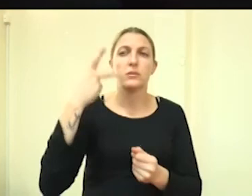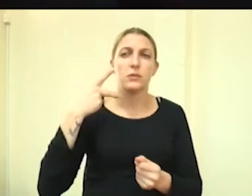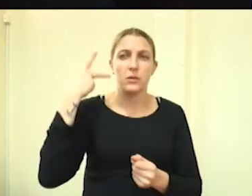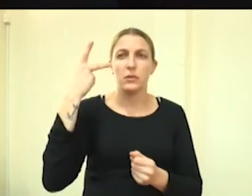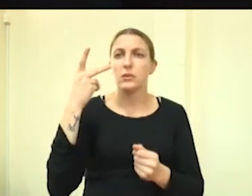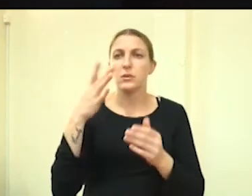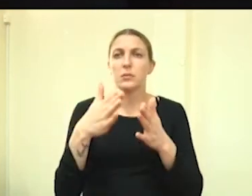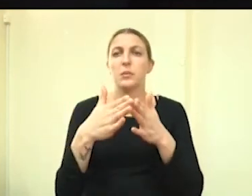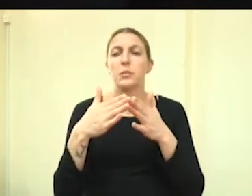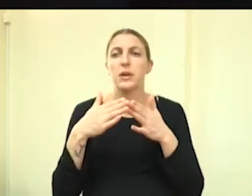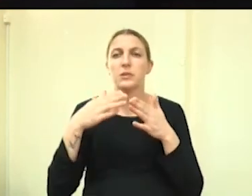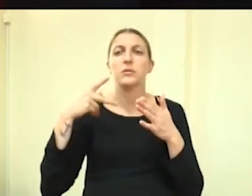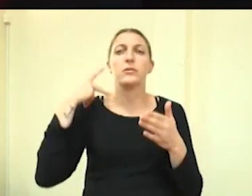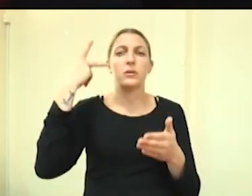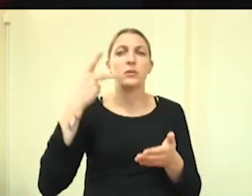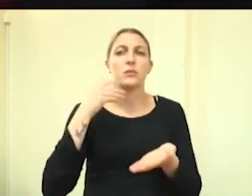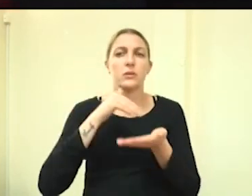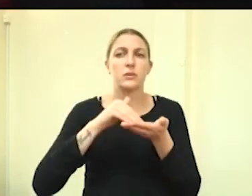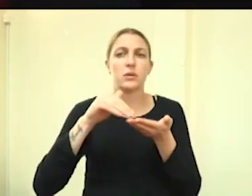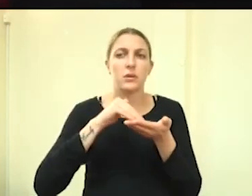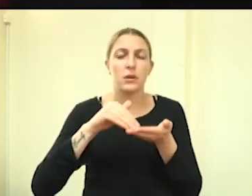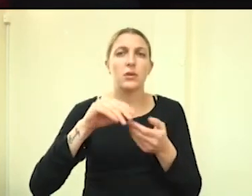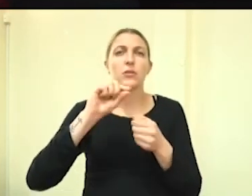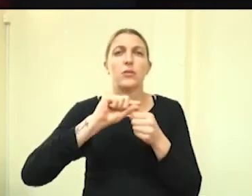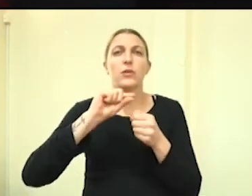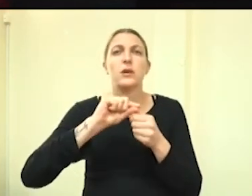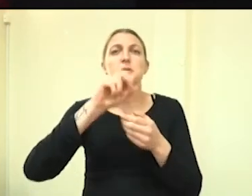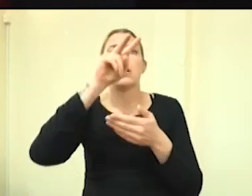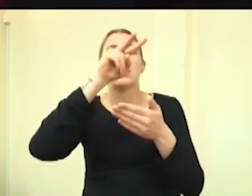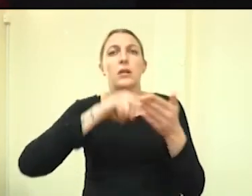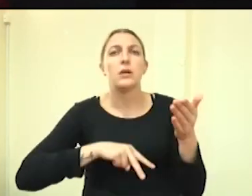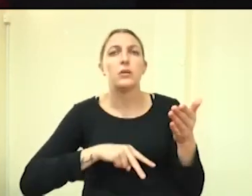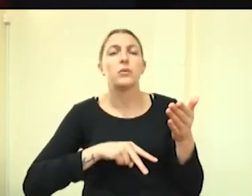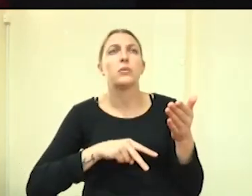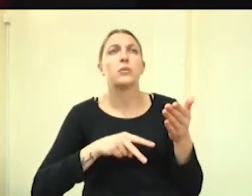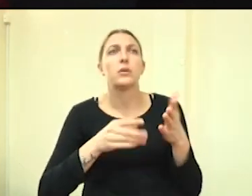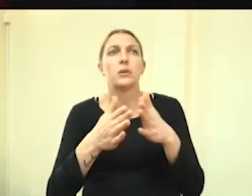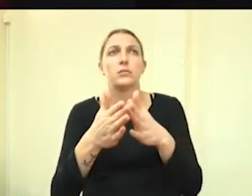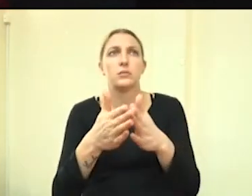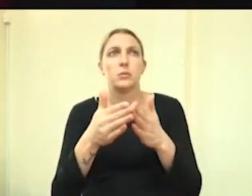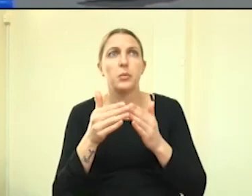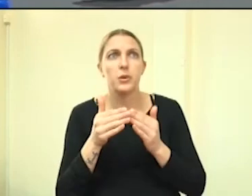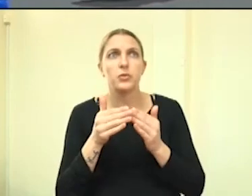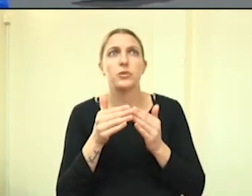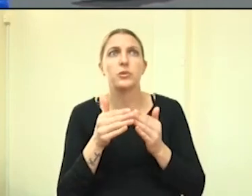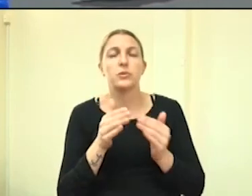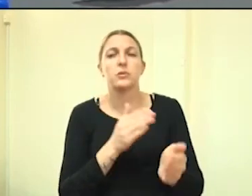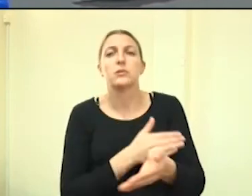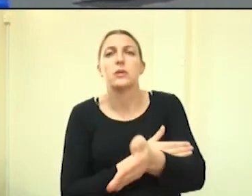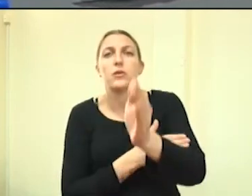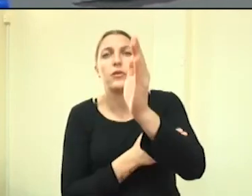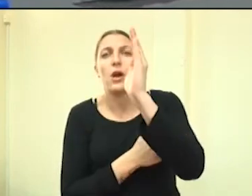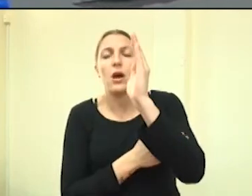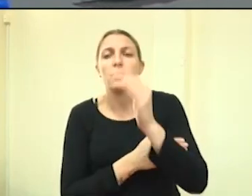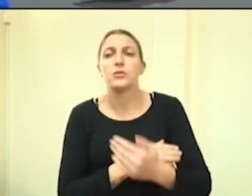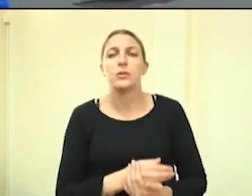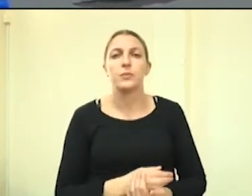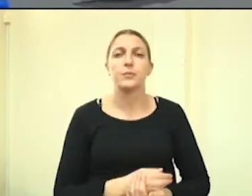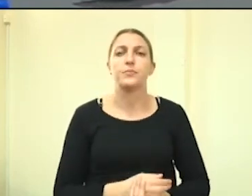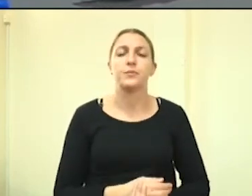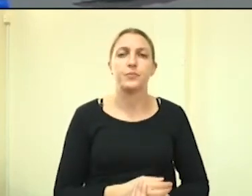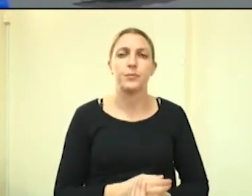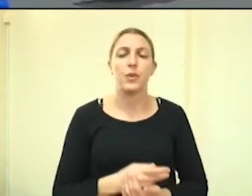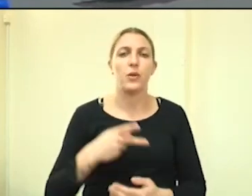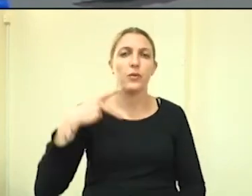Solicito ao vereador secretário agora que faça a leitura das solicitações de deslocamento. Solicitação de deslocamento número